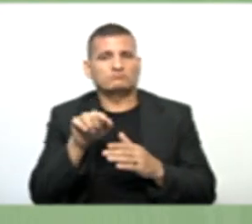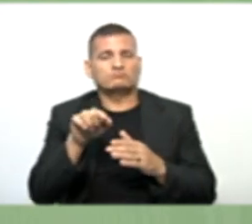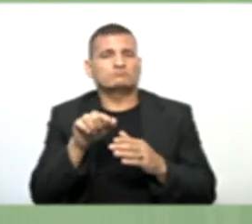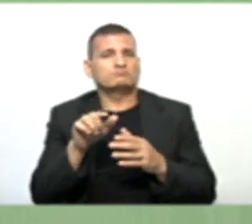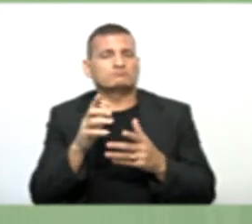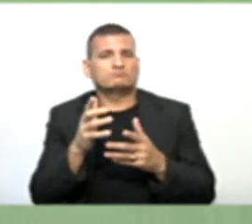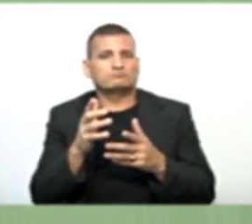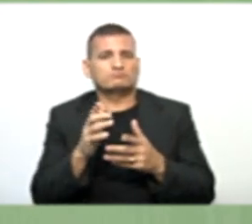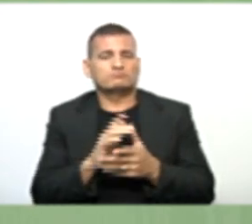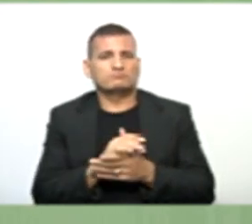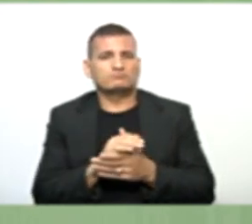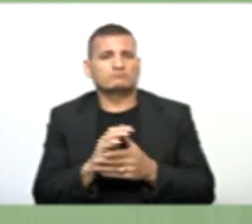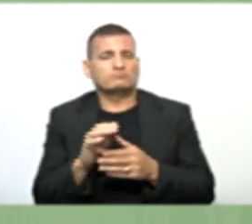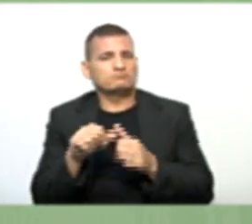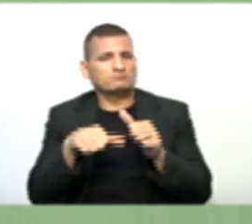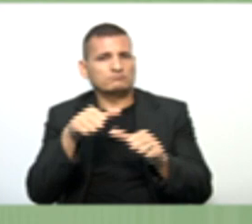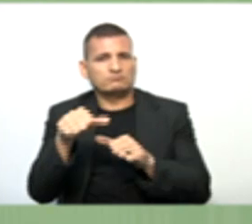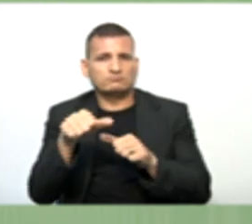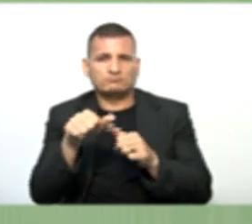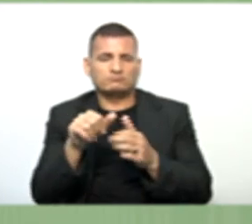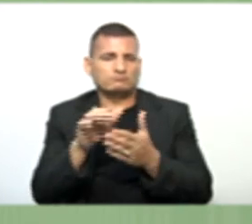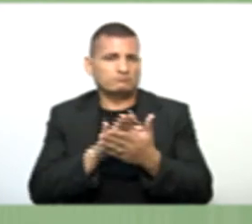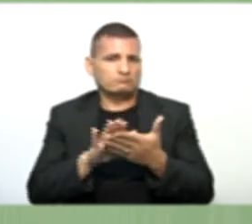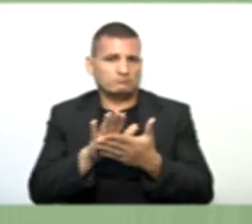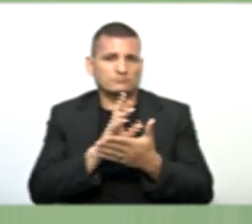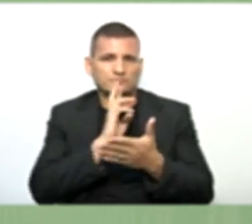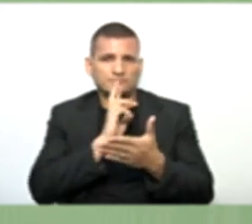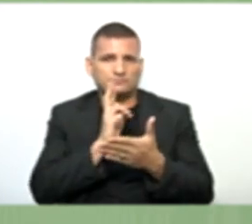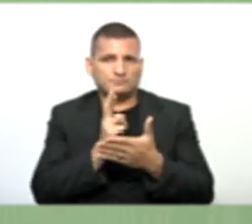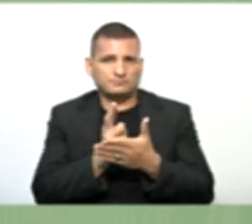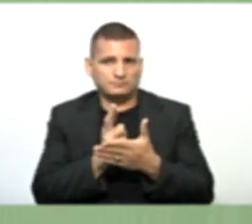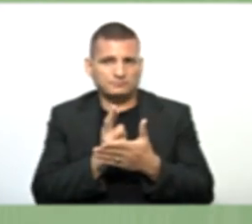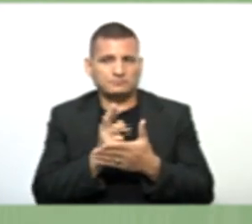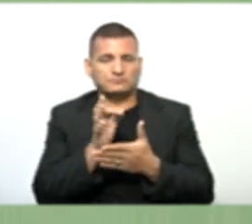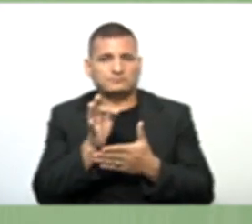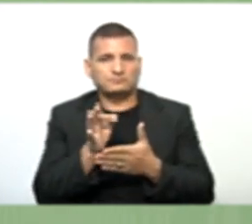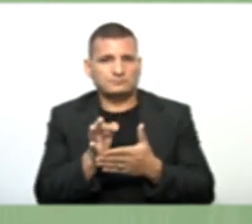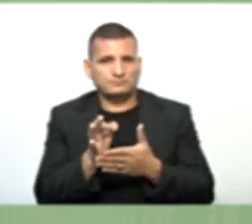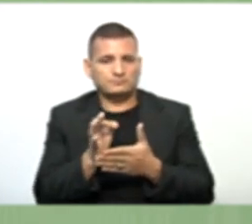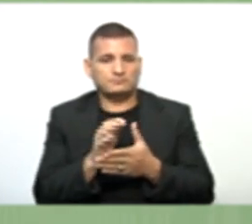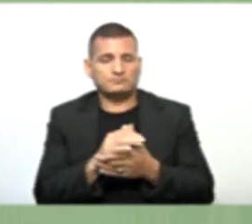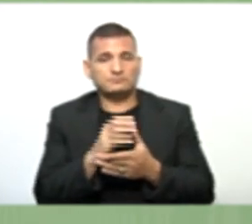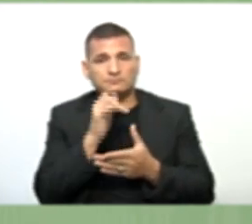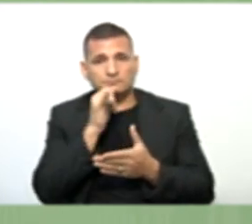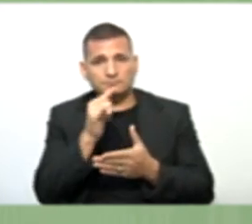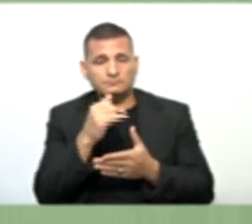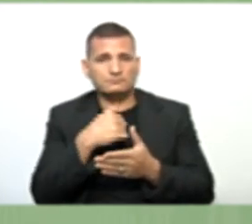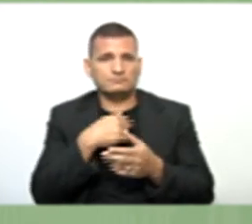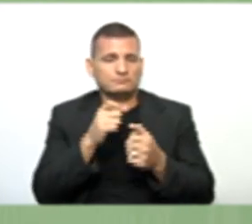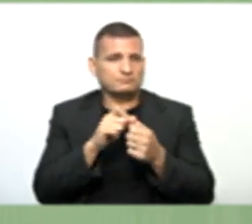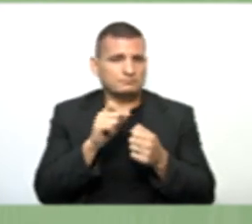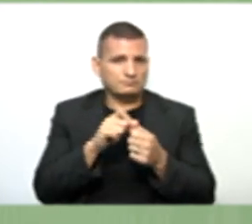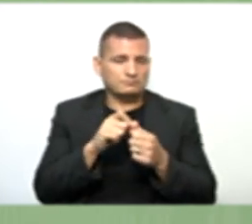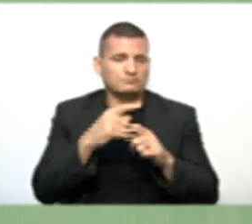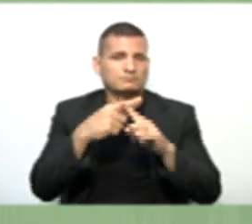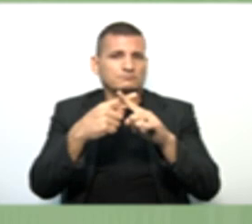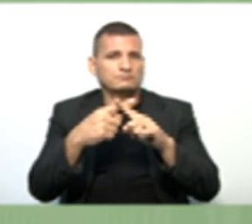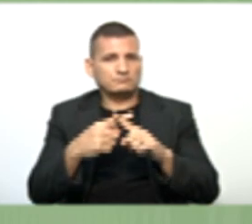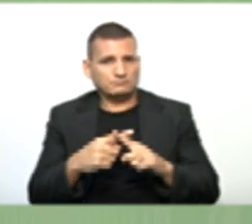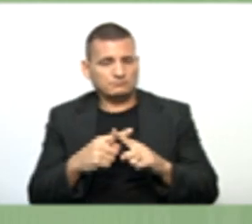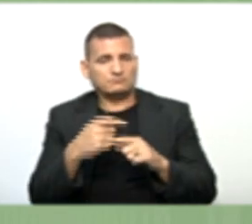provocar uma alteração no resultado, né? Então, no caso, se eu estiver fazendo a multiplicação, eu